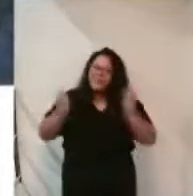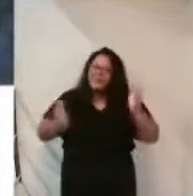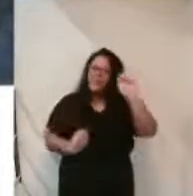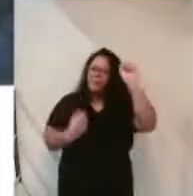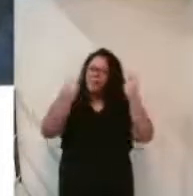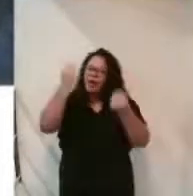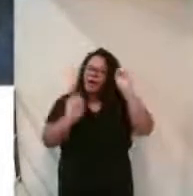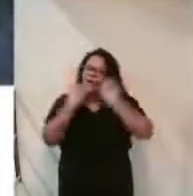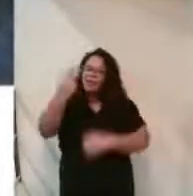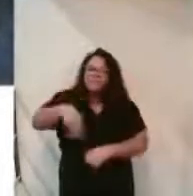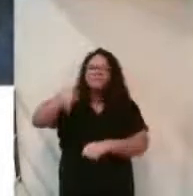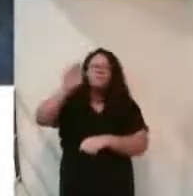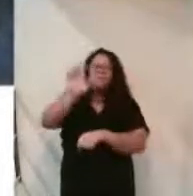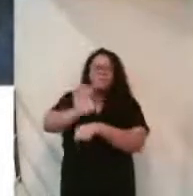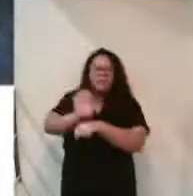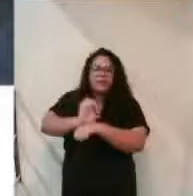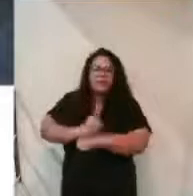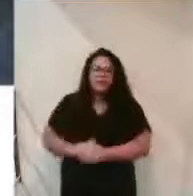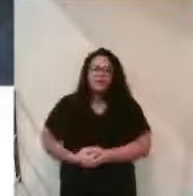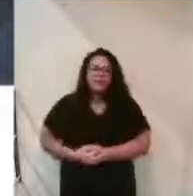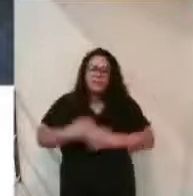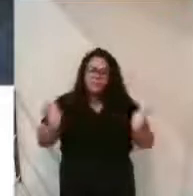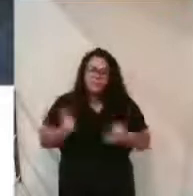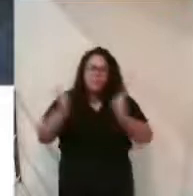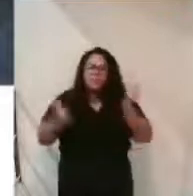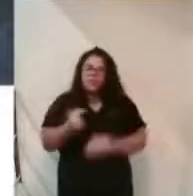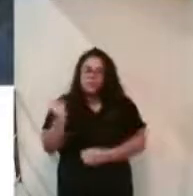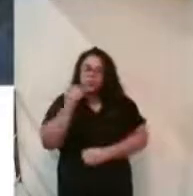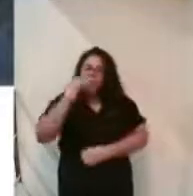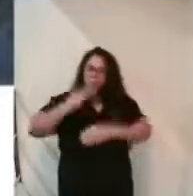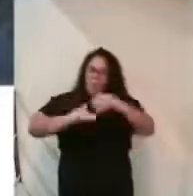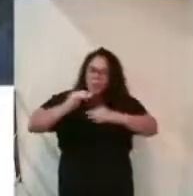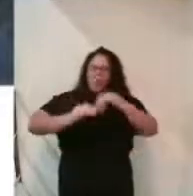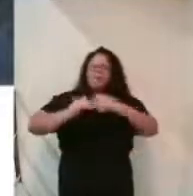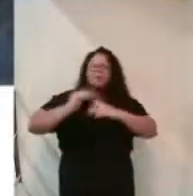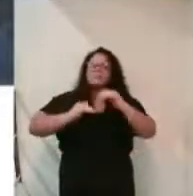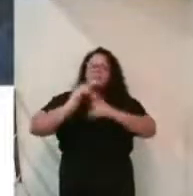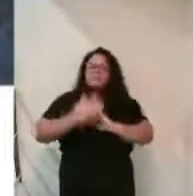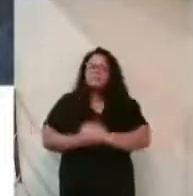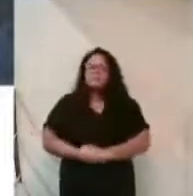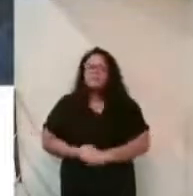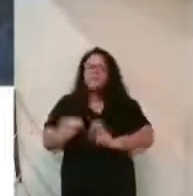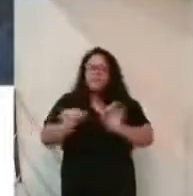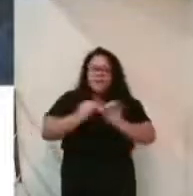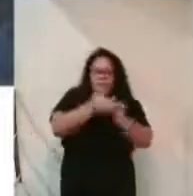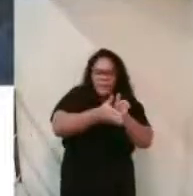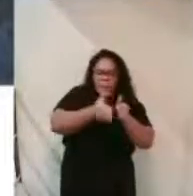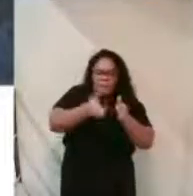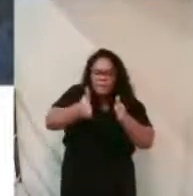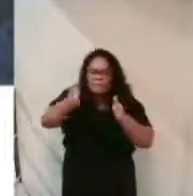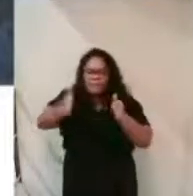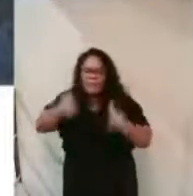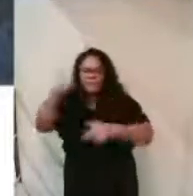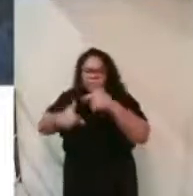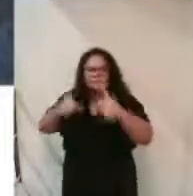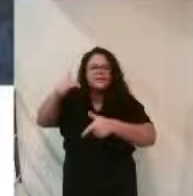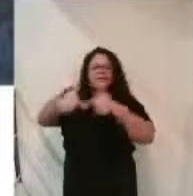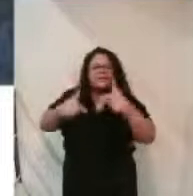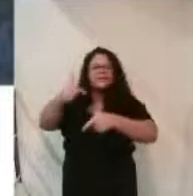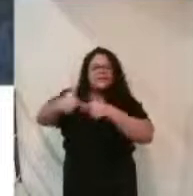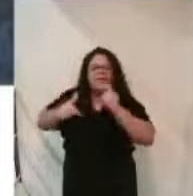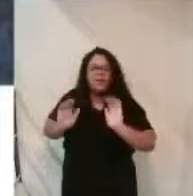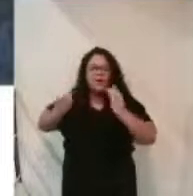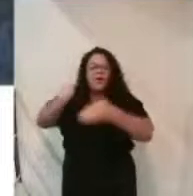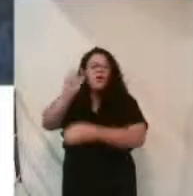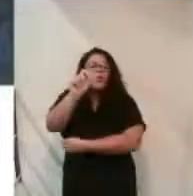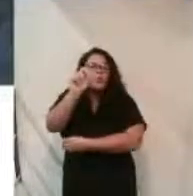cadeia produtiva extremamente necessária e que responde, concluo com isso, perdão, a uma questão que preside a minha fala